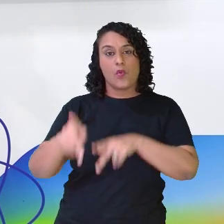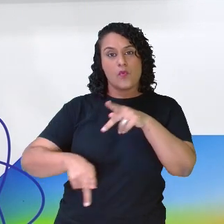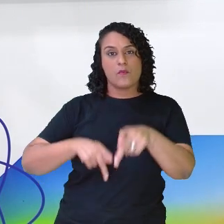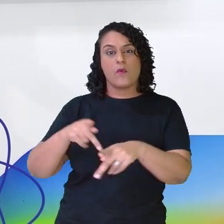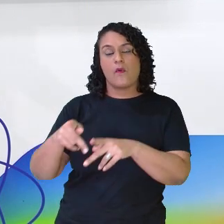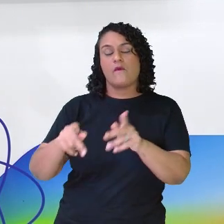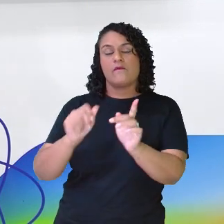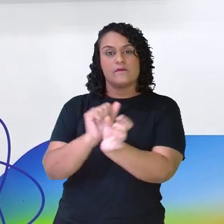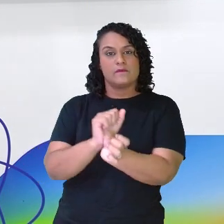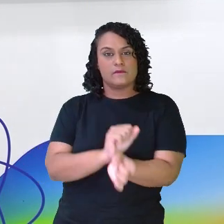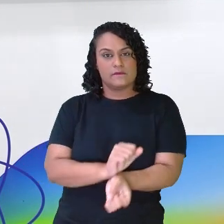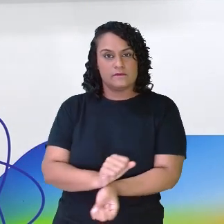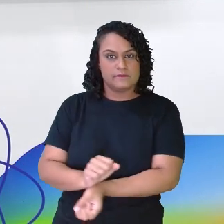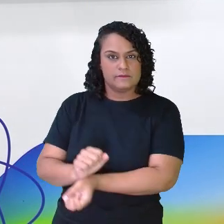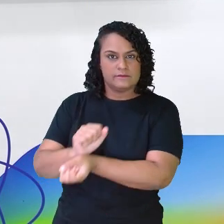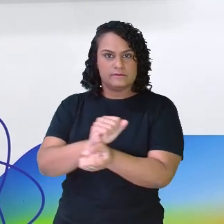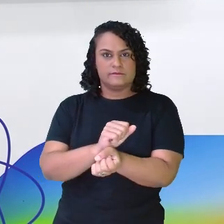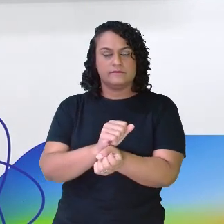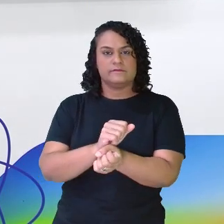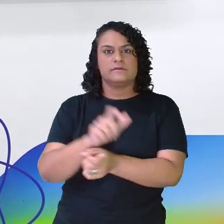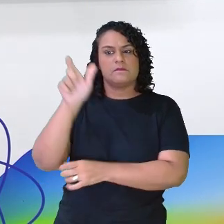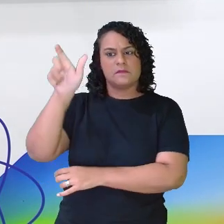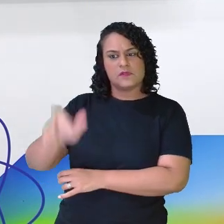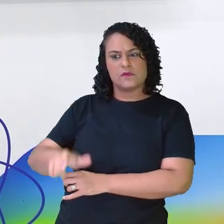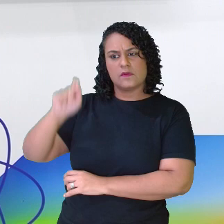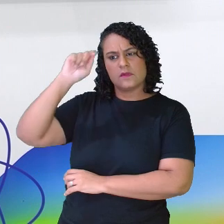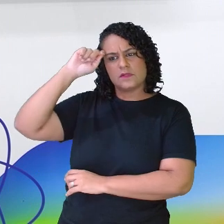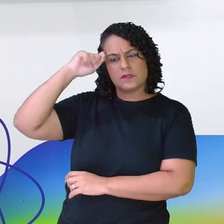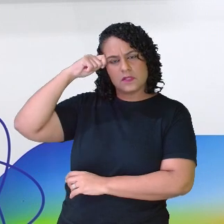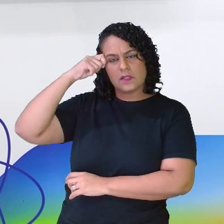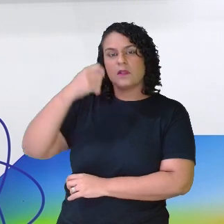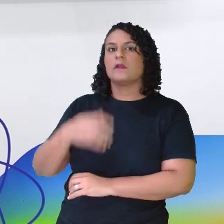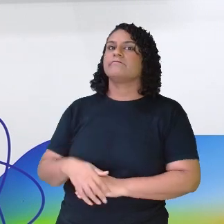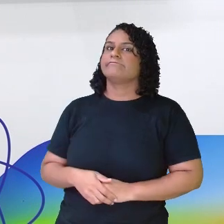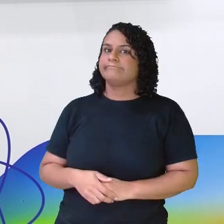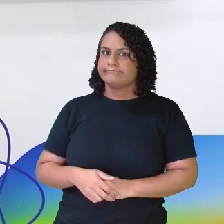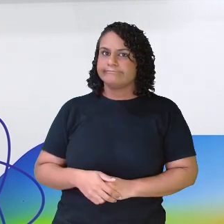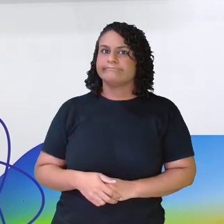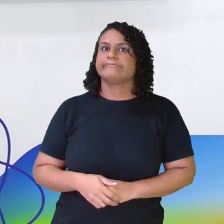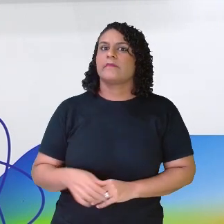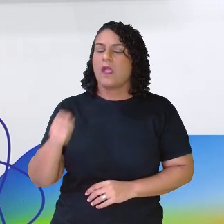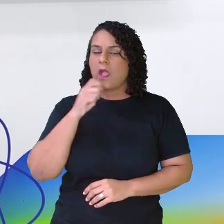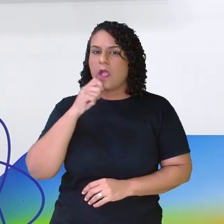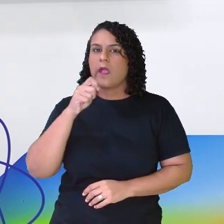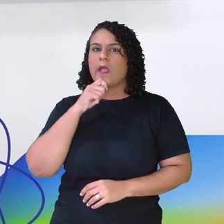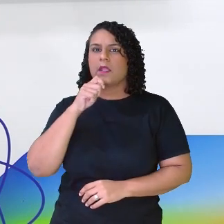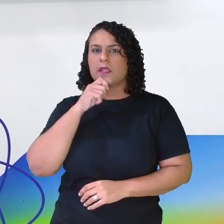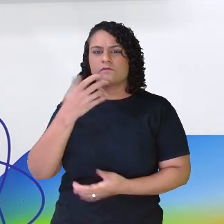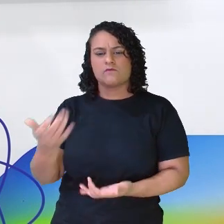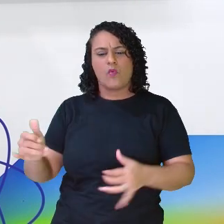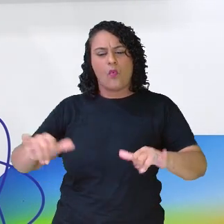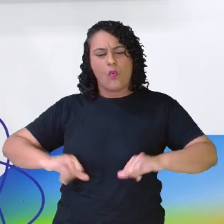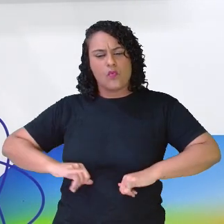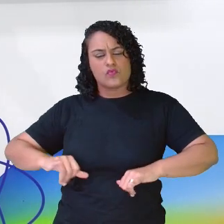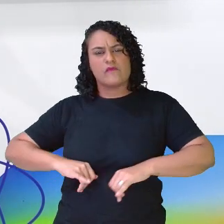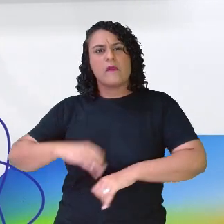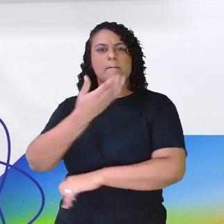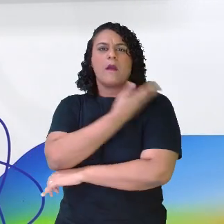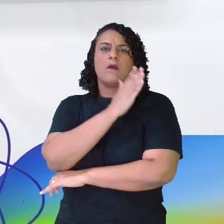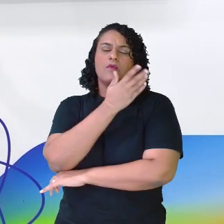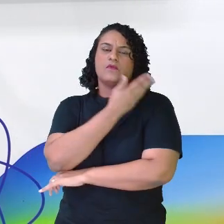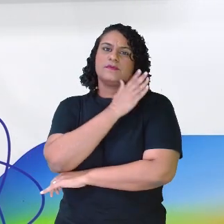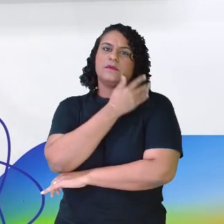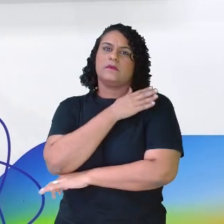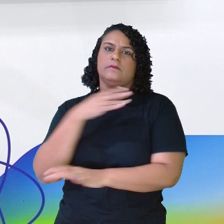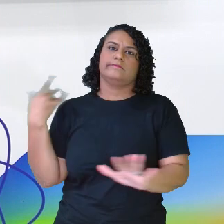escravizados, que pessoas negras ainda sofrem muito na sociedade atual, nos dias